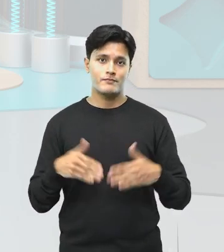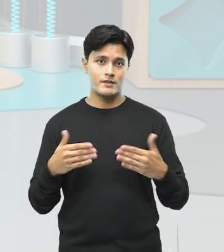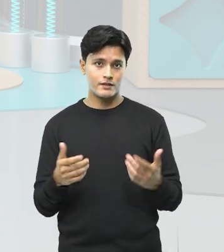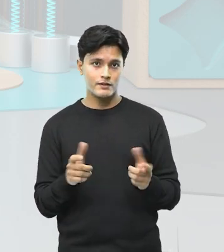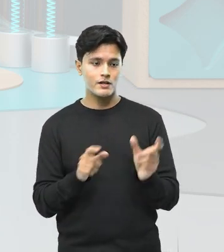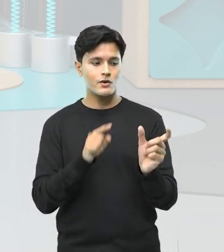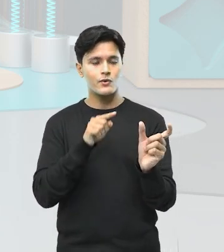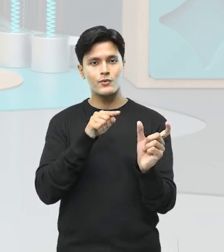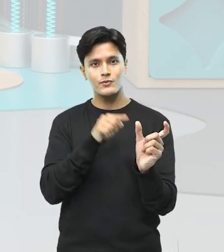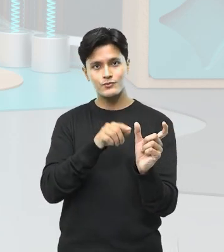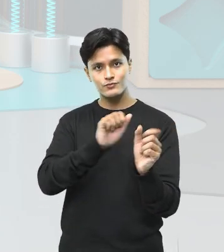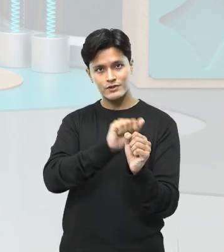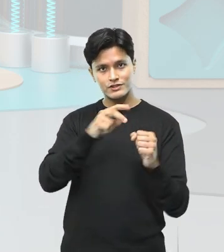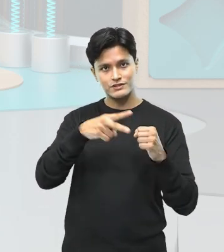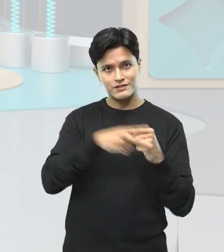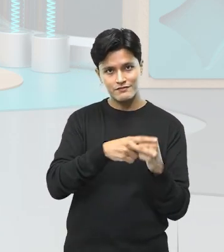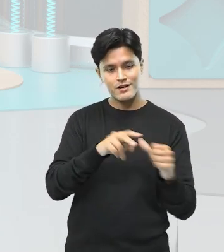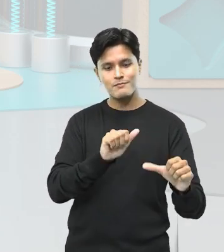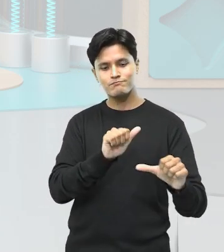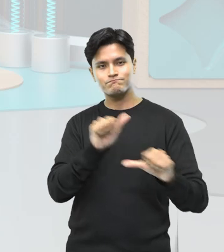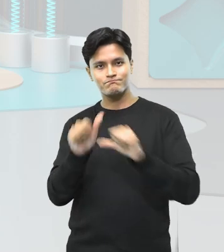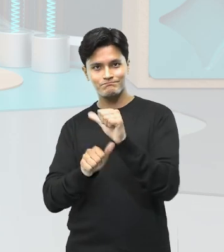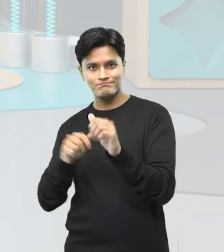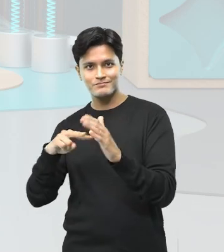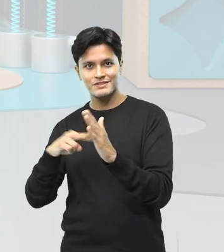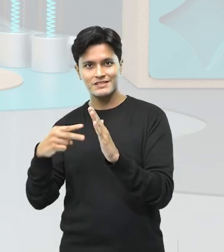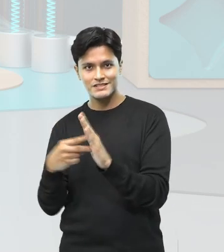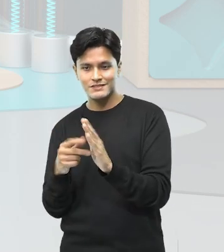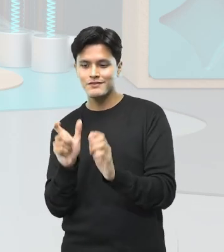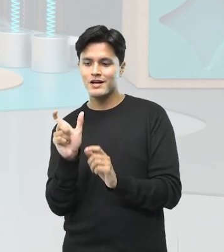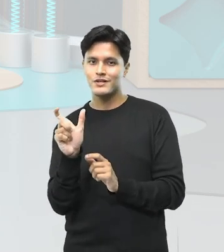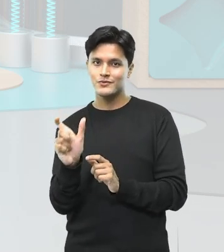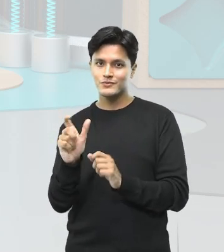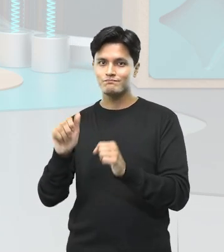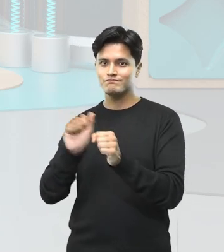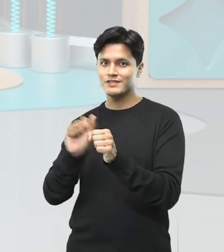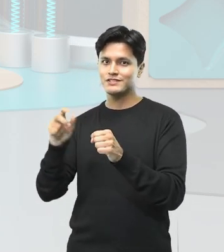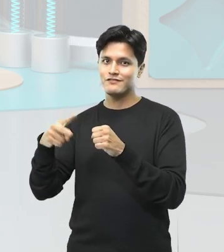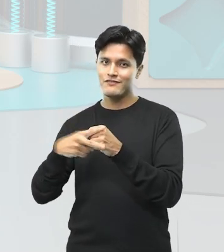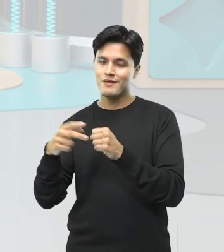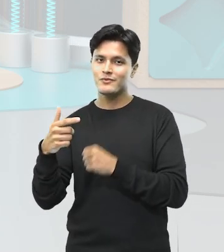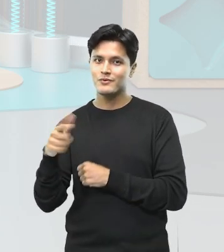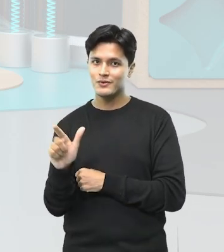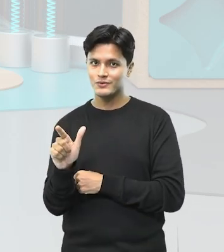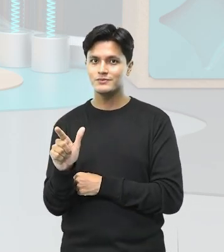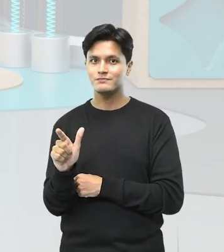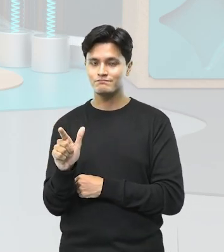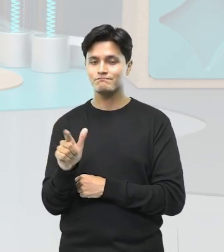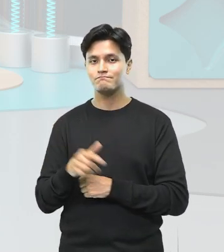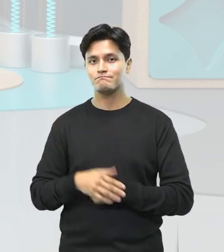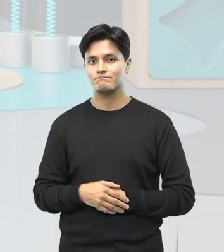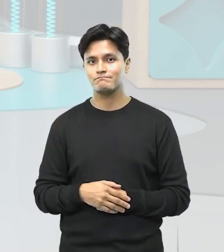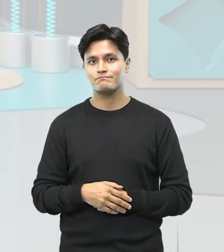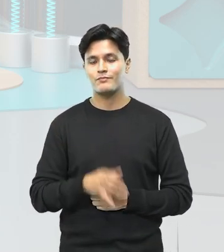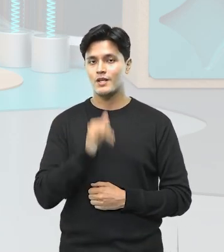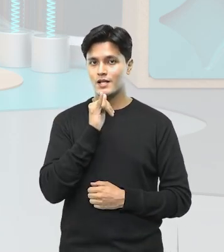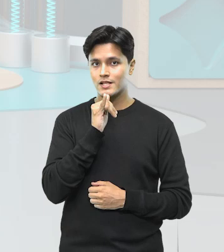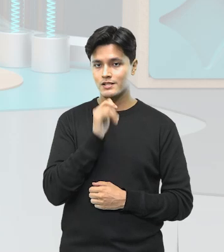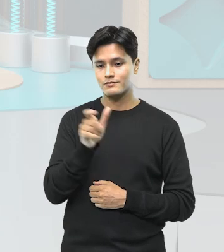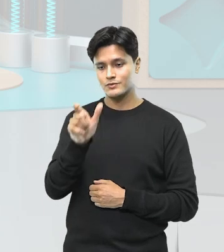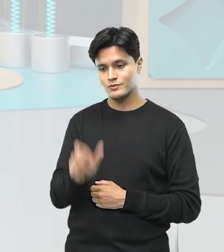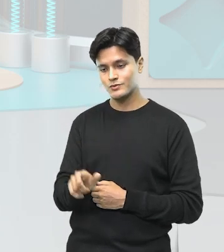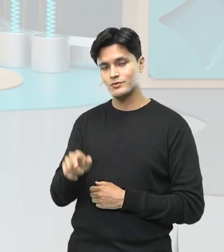o sentido ali do nosso advérbio bem, né? Se eu digo assim, o ponta